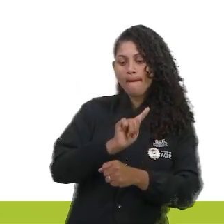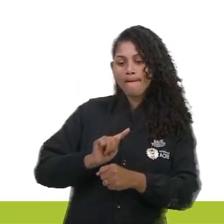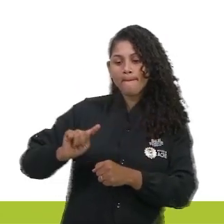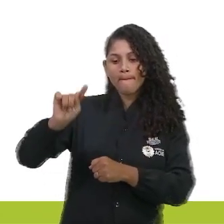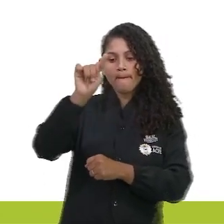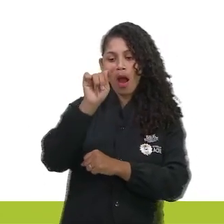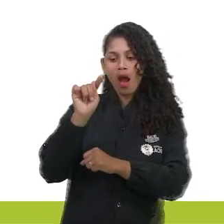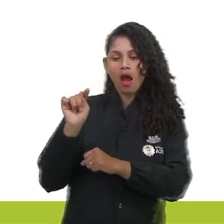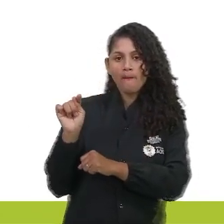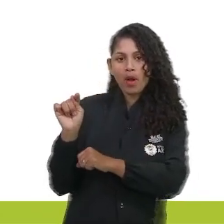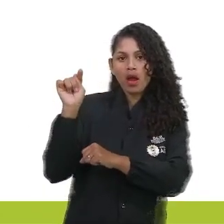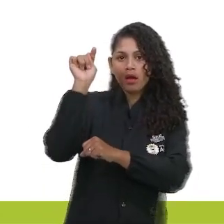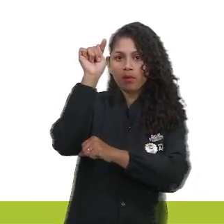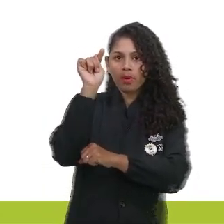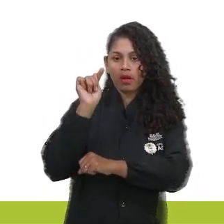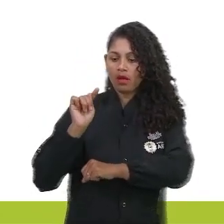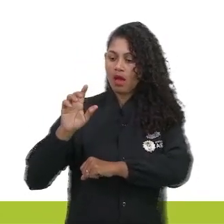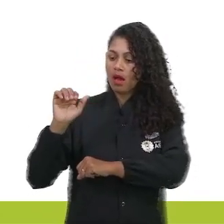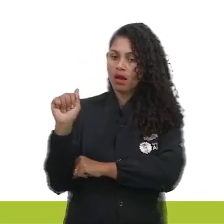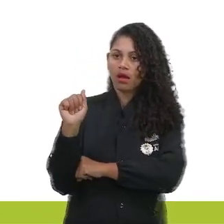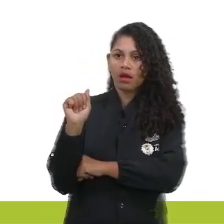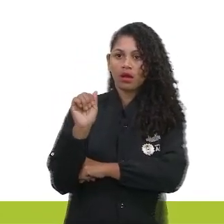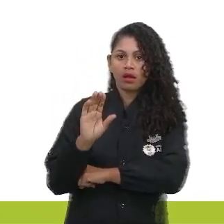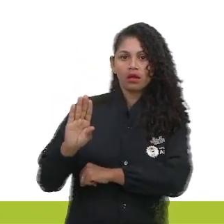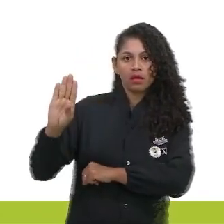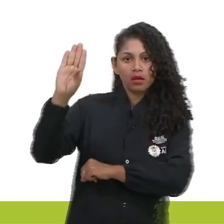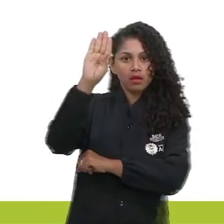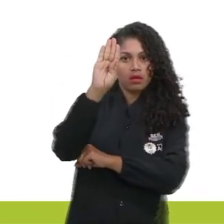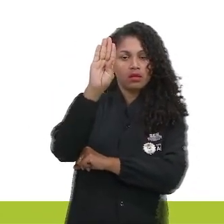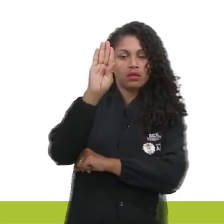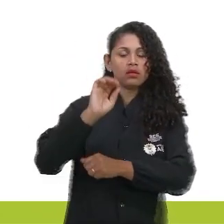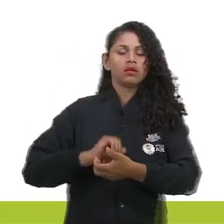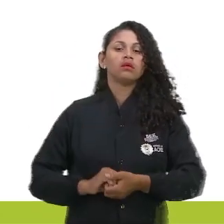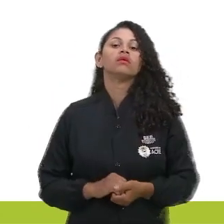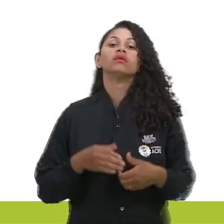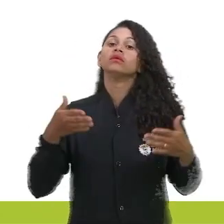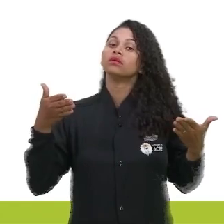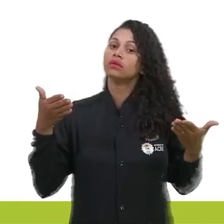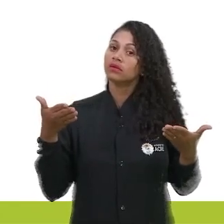B. Aqui. Agora faça o seguinte,